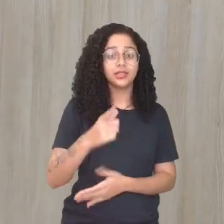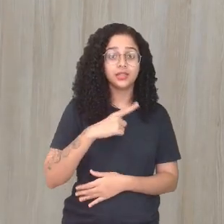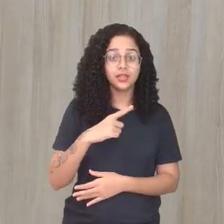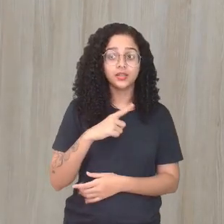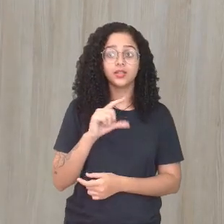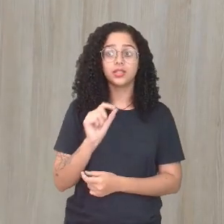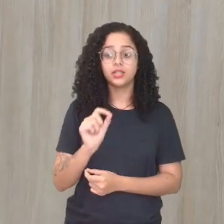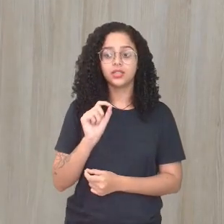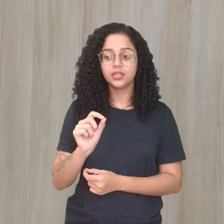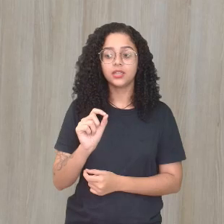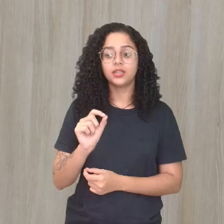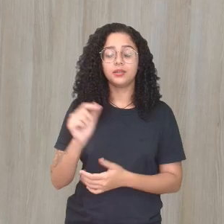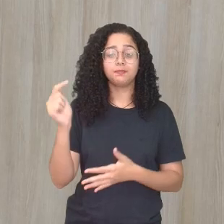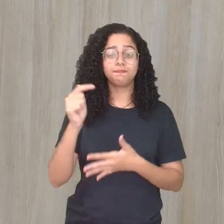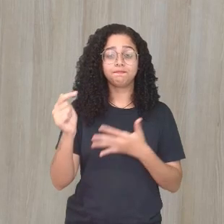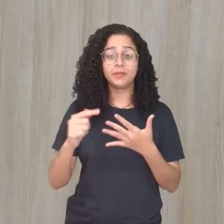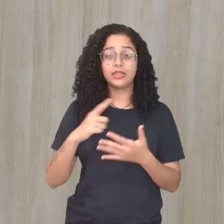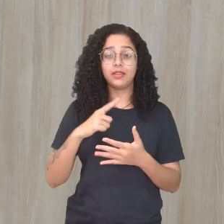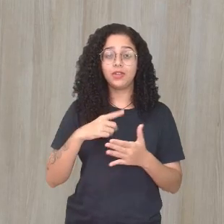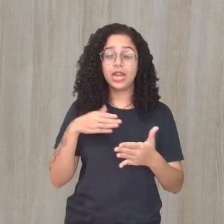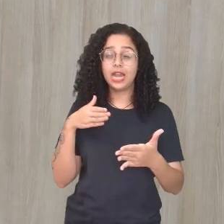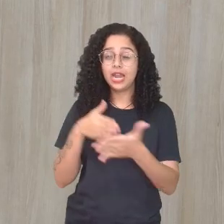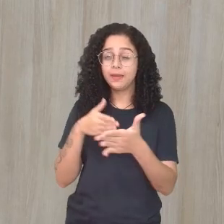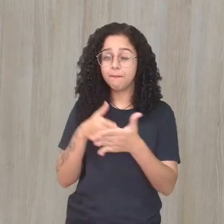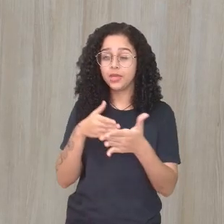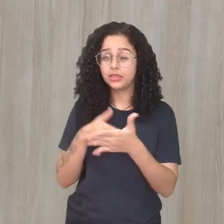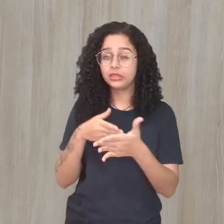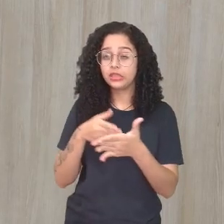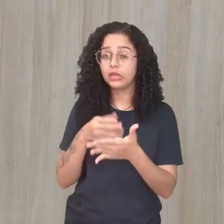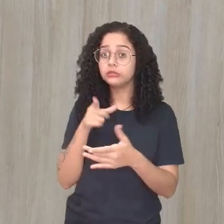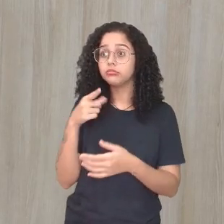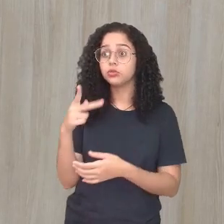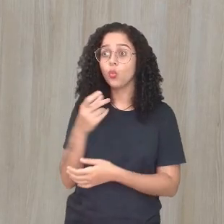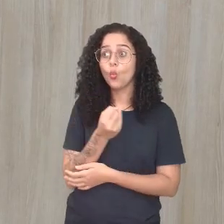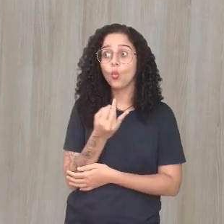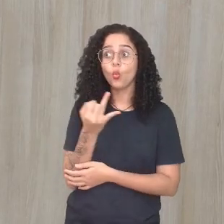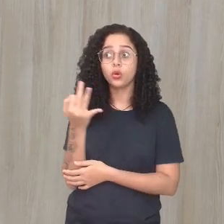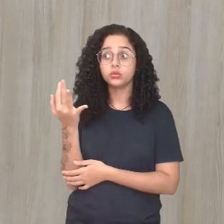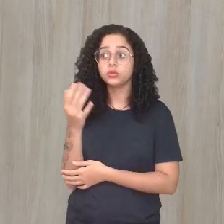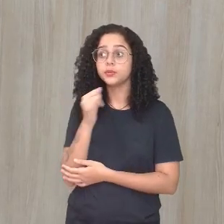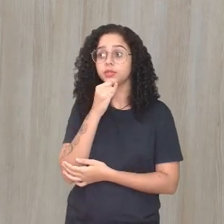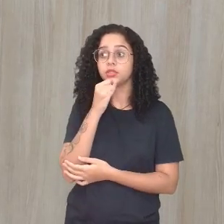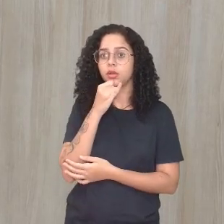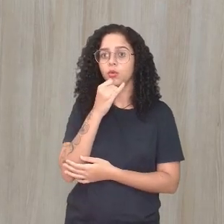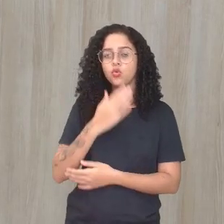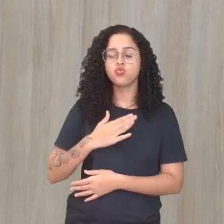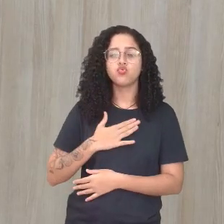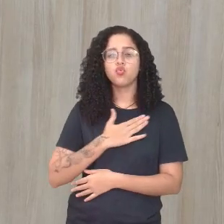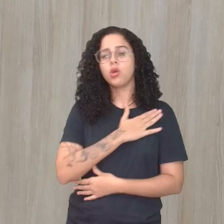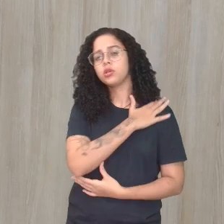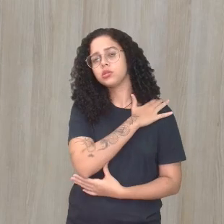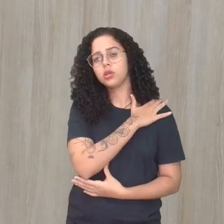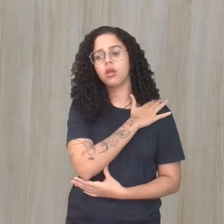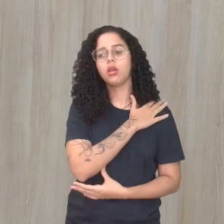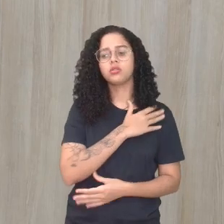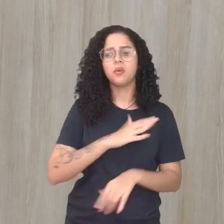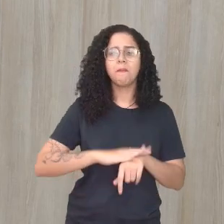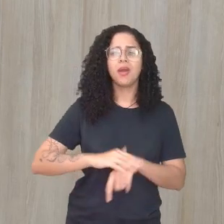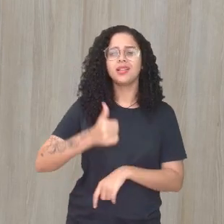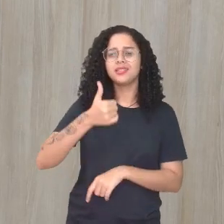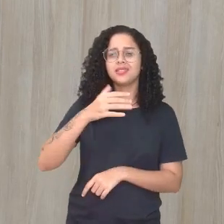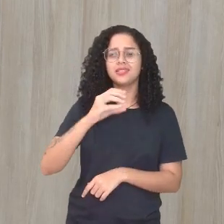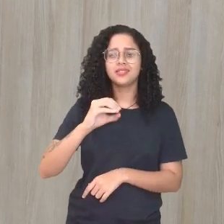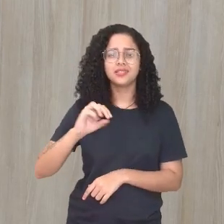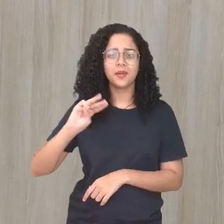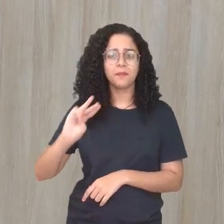que aí limitar o seu quantitativo, né, do exército a no máximo 100 mil homens.